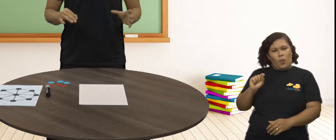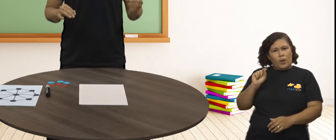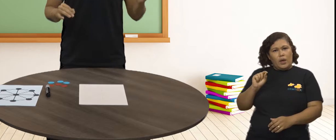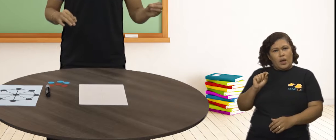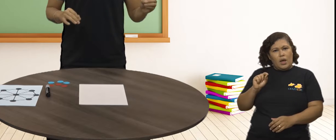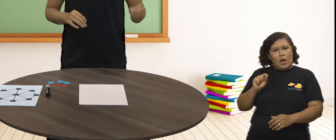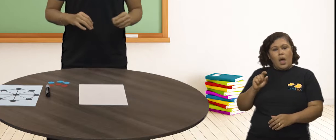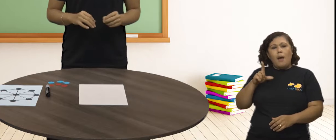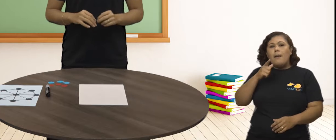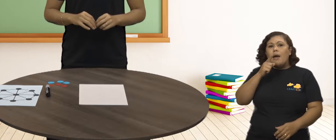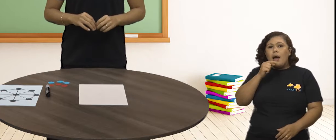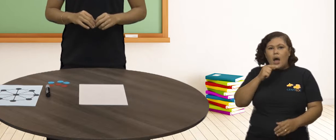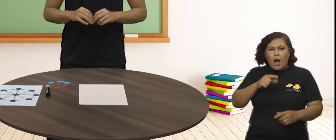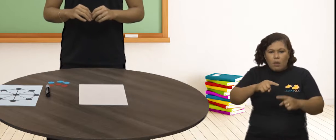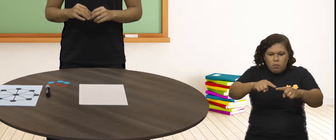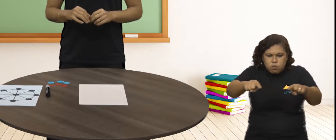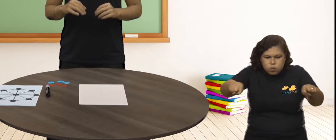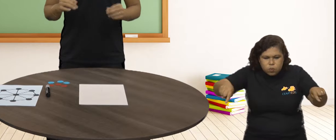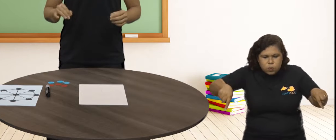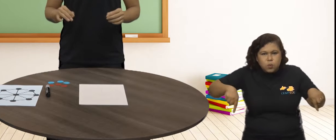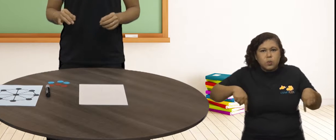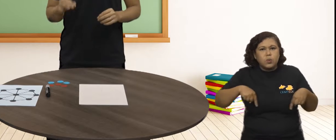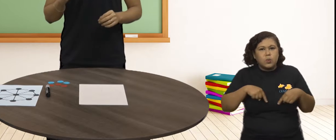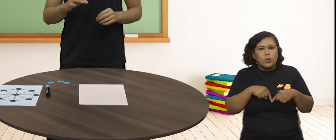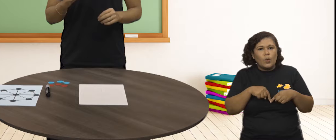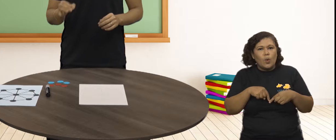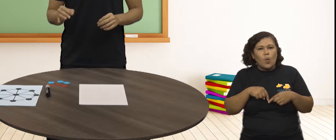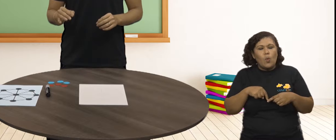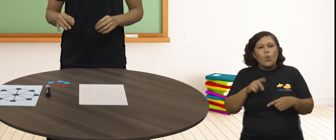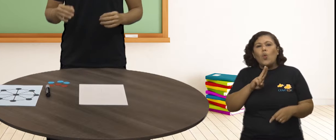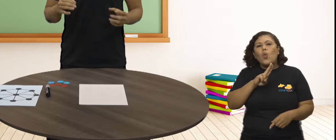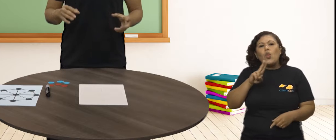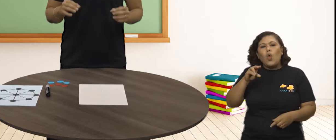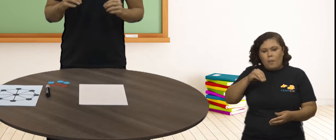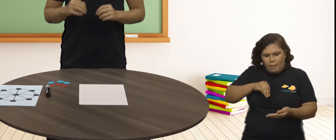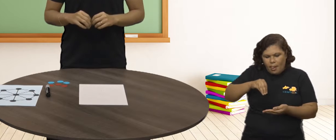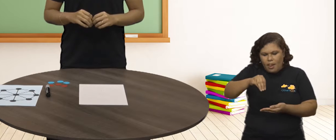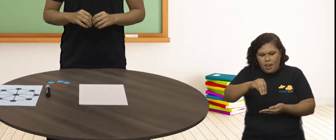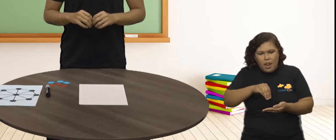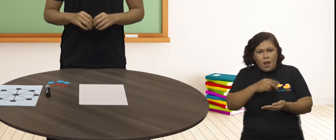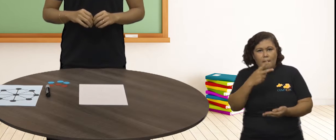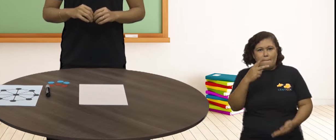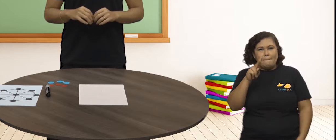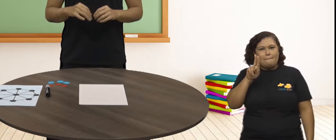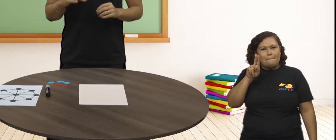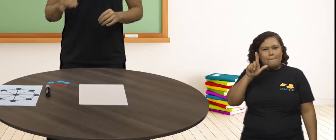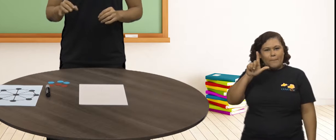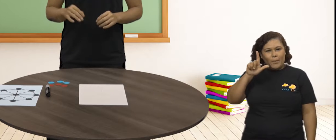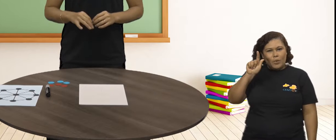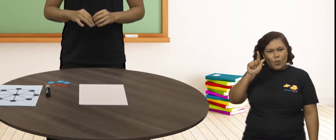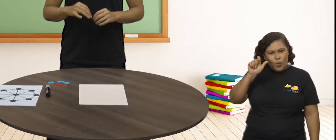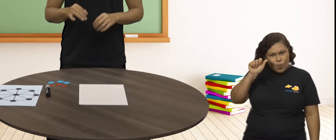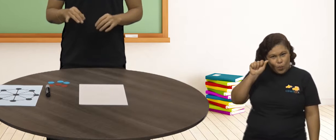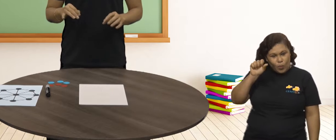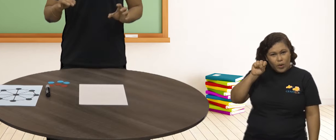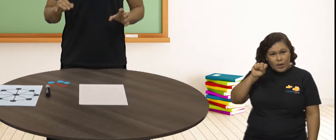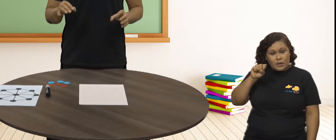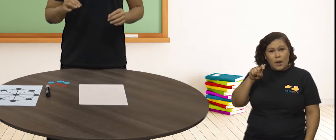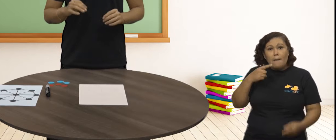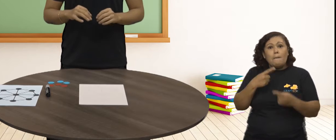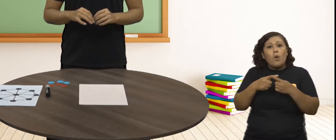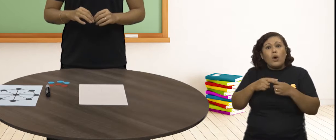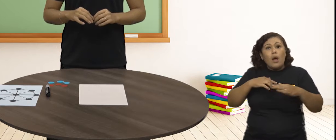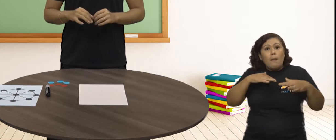dizer extensão de água. Eles chamam as peças de embalavale ou pulgas da água. As pulgas d'água movimentam-se